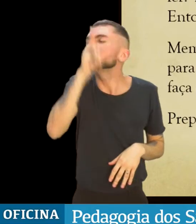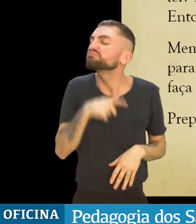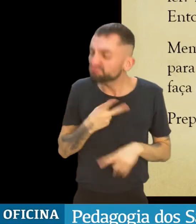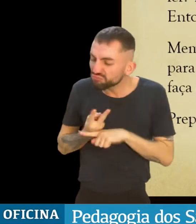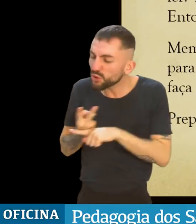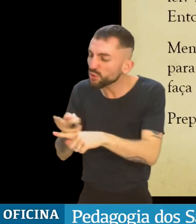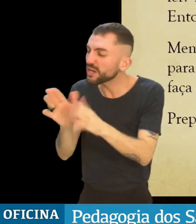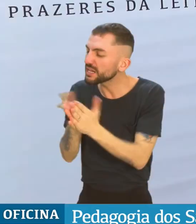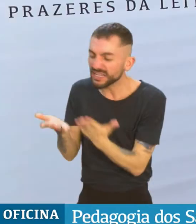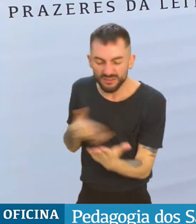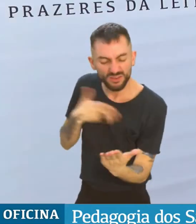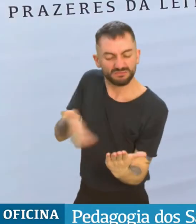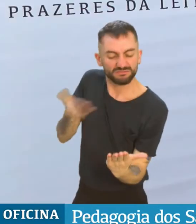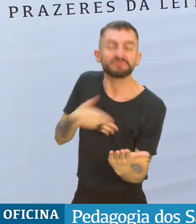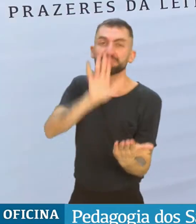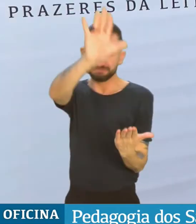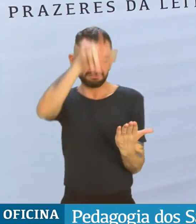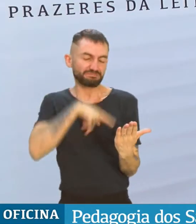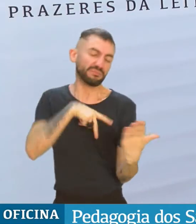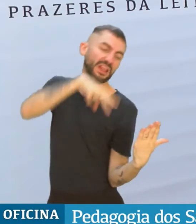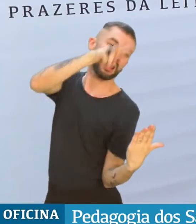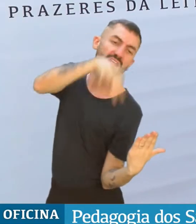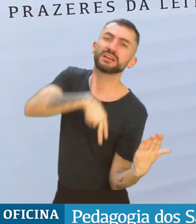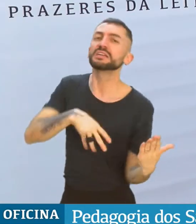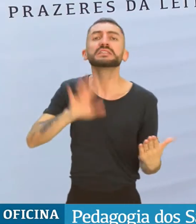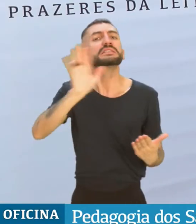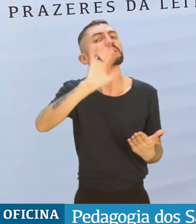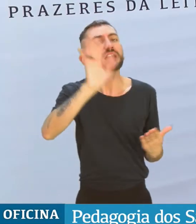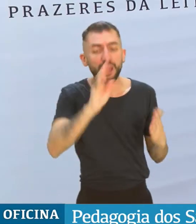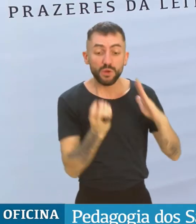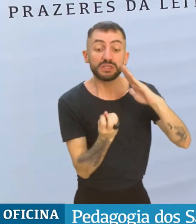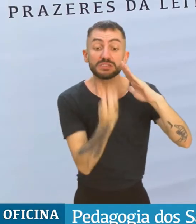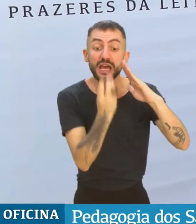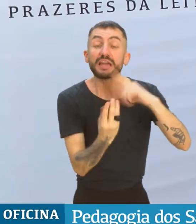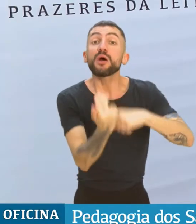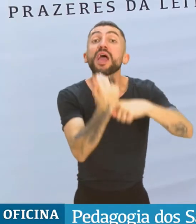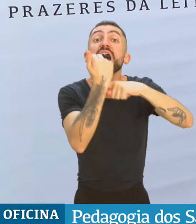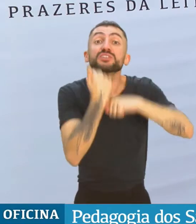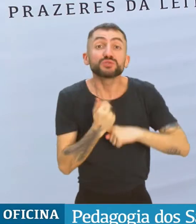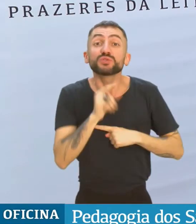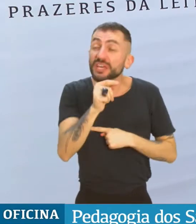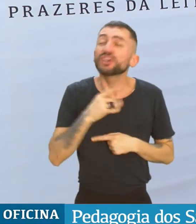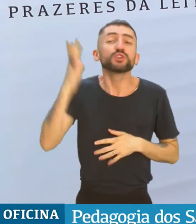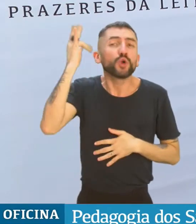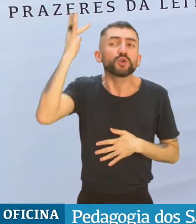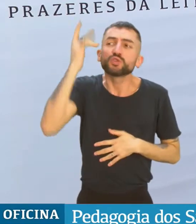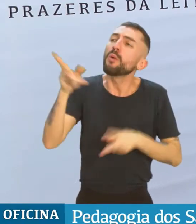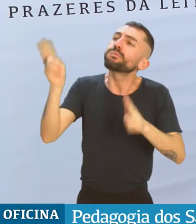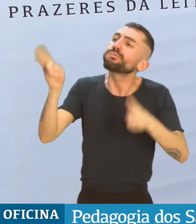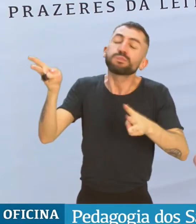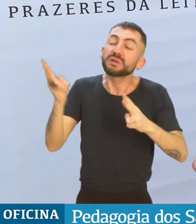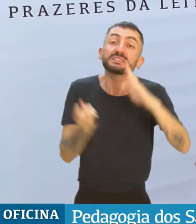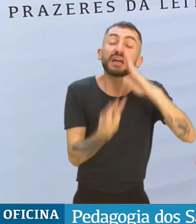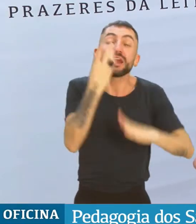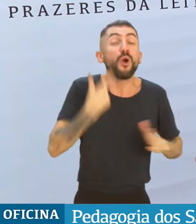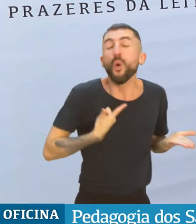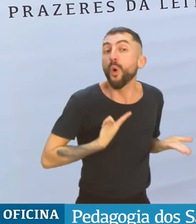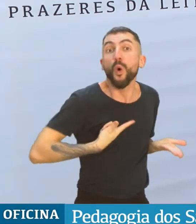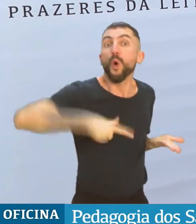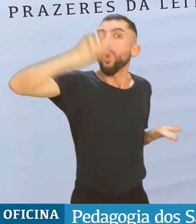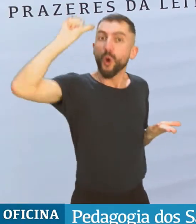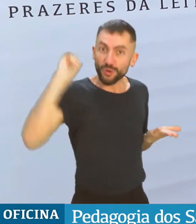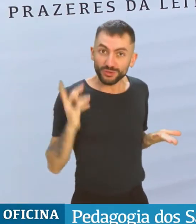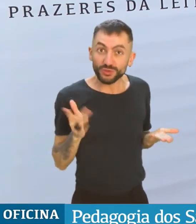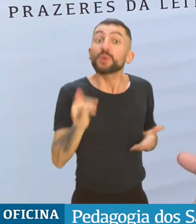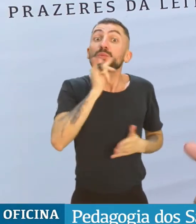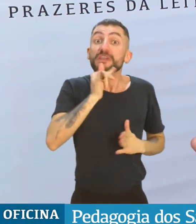qualquer página, não. O sarau ele tem que ser uma pedra na vidraça do cotidiano. Então, antes de ir para o sarau, qual poema você vai recitar?